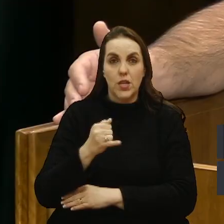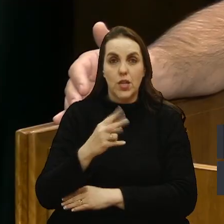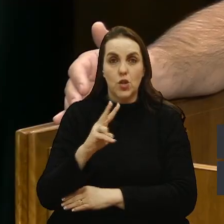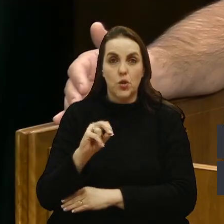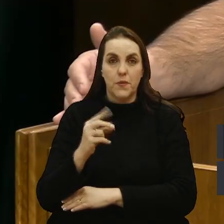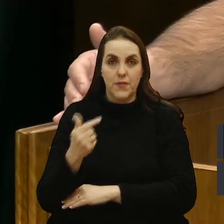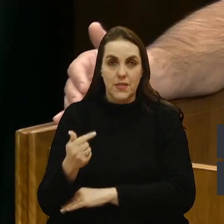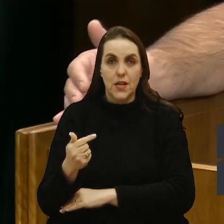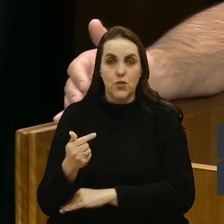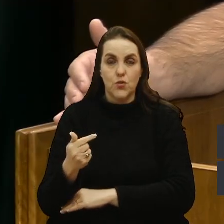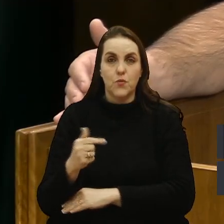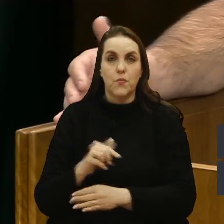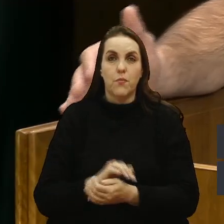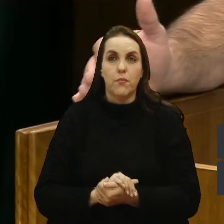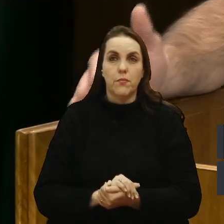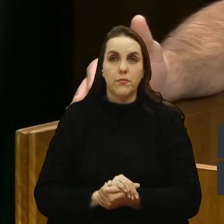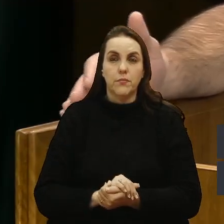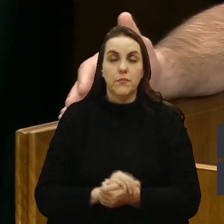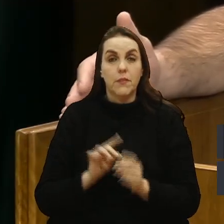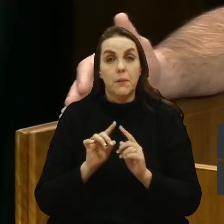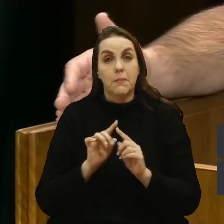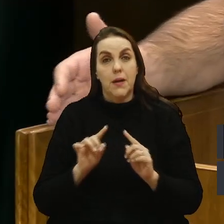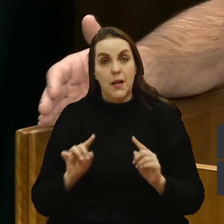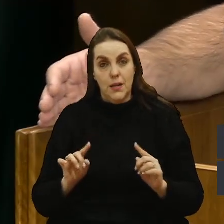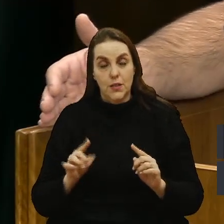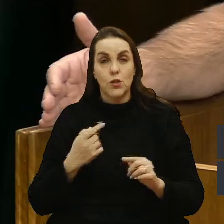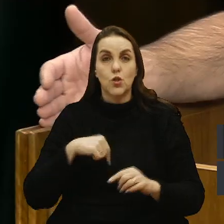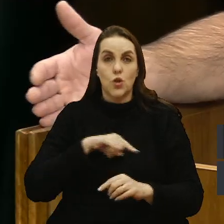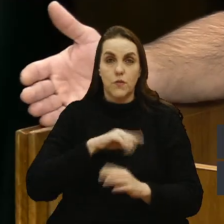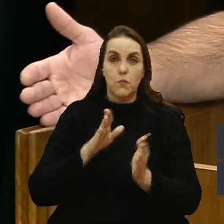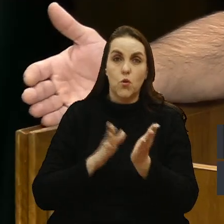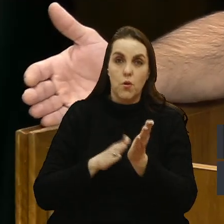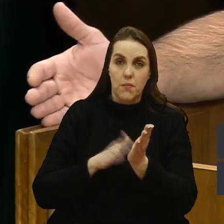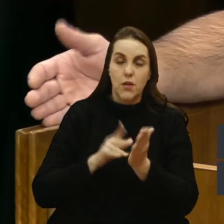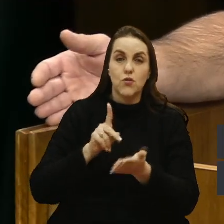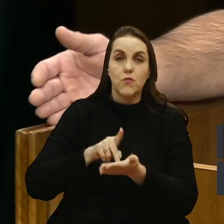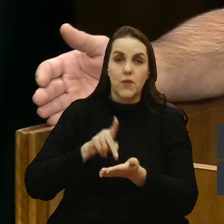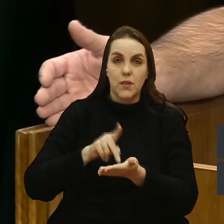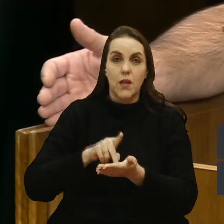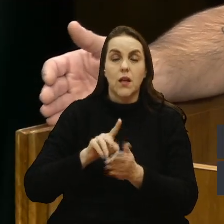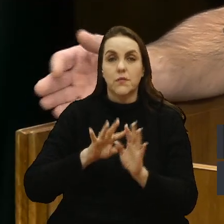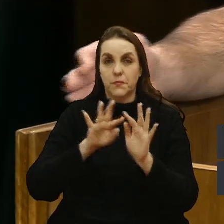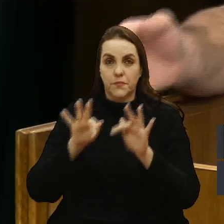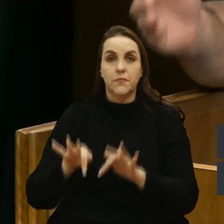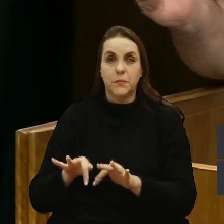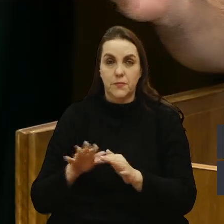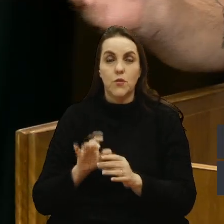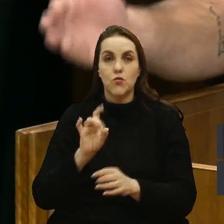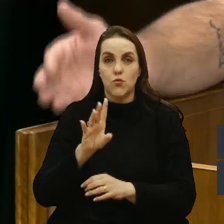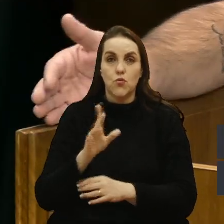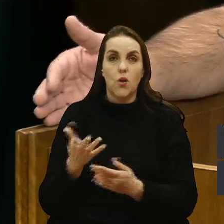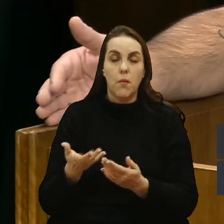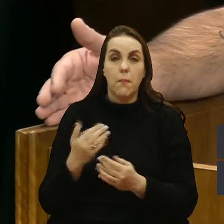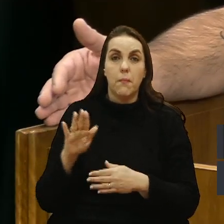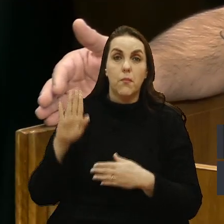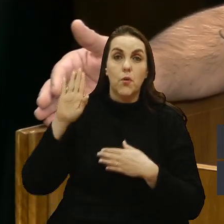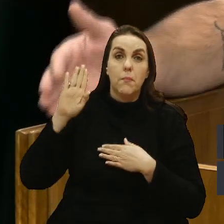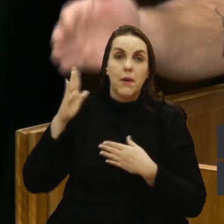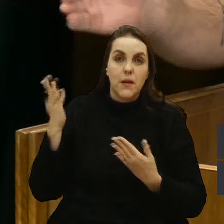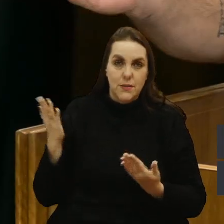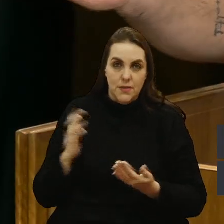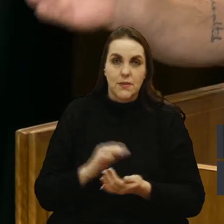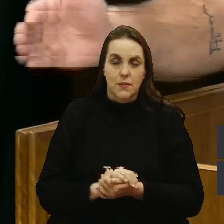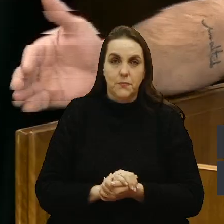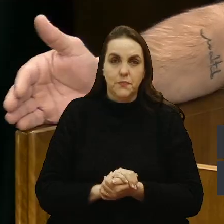2027, né? No entanto, nós vamos cobrar para que, de fato, isso seja concluído, não seja somente uma promessa